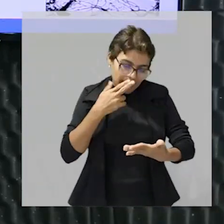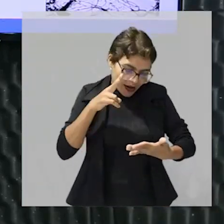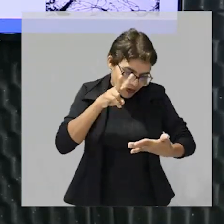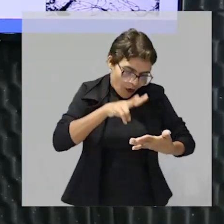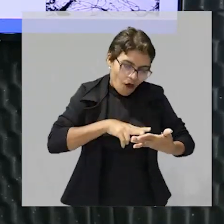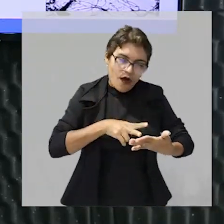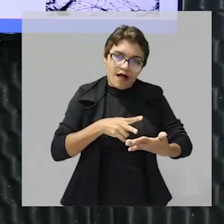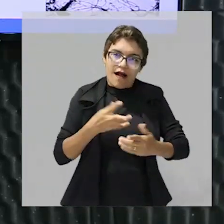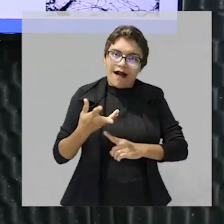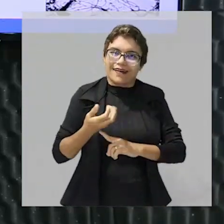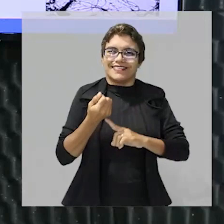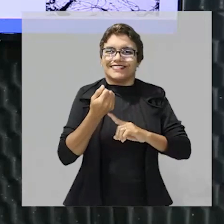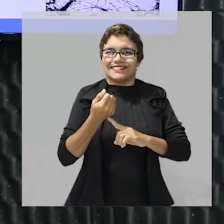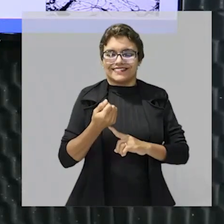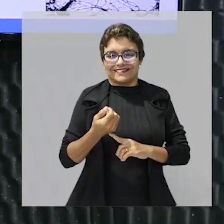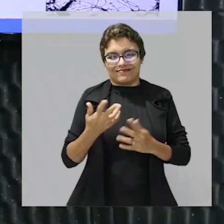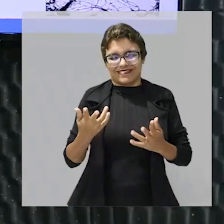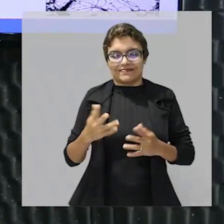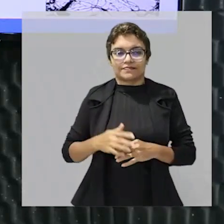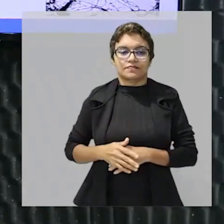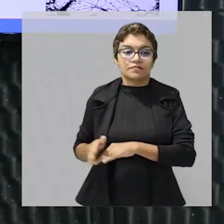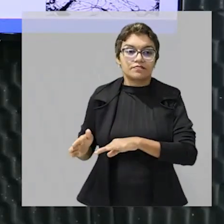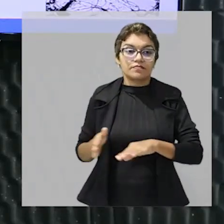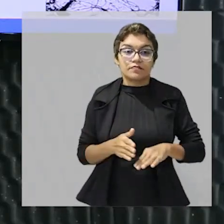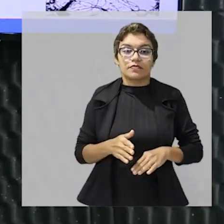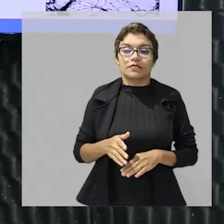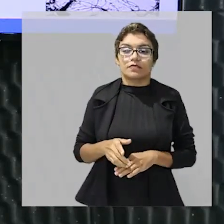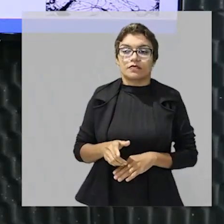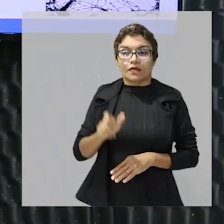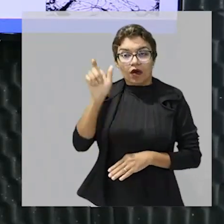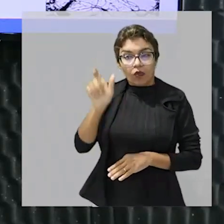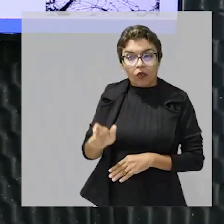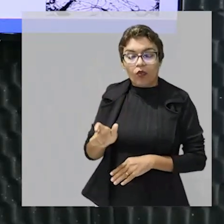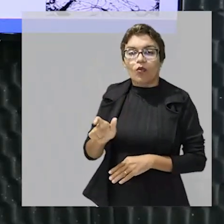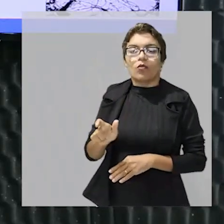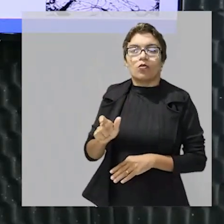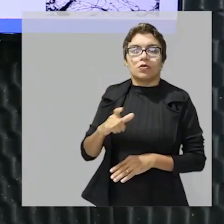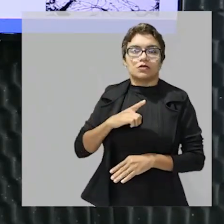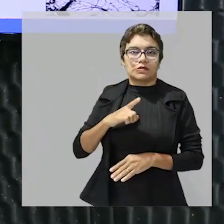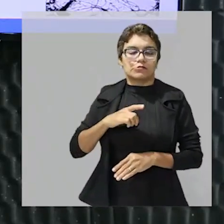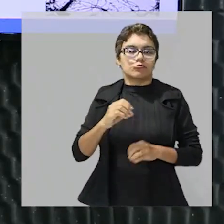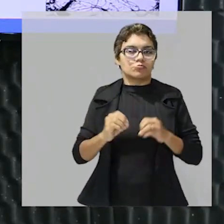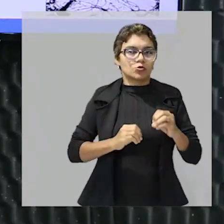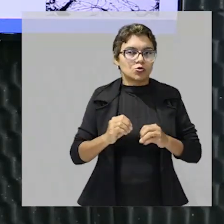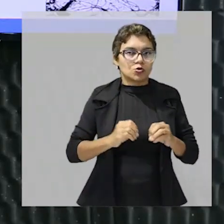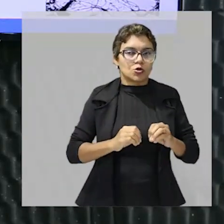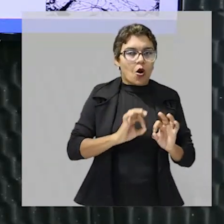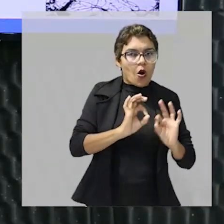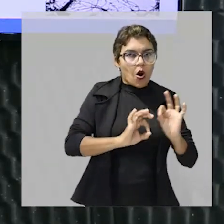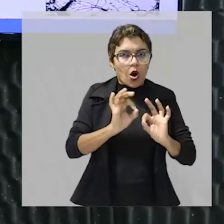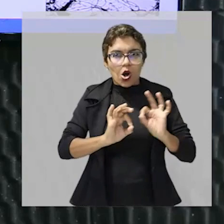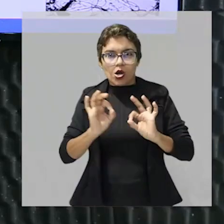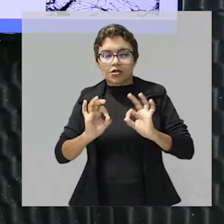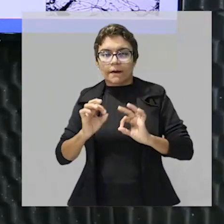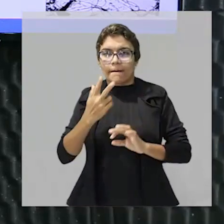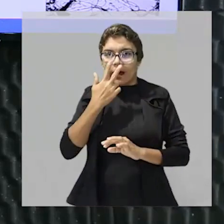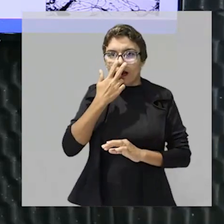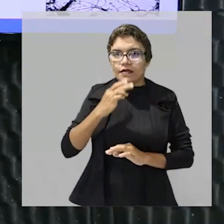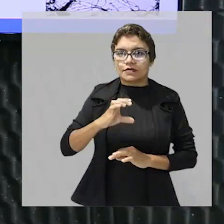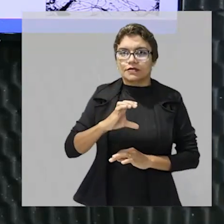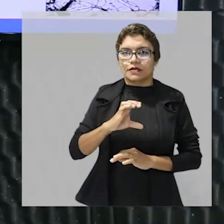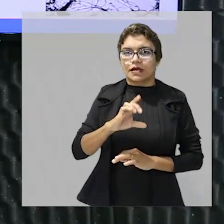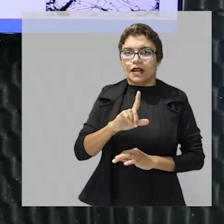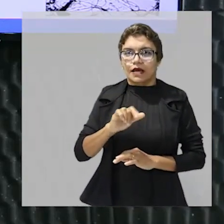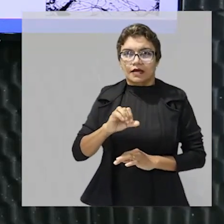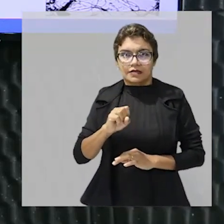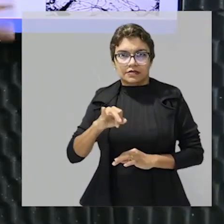aí ele faz releituras dessas obras que são já clássicos, já bem conhecidas,